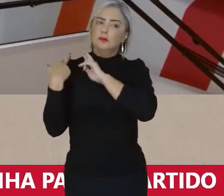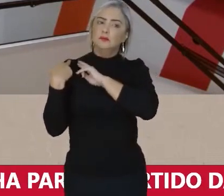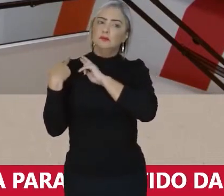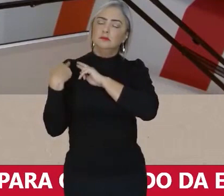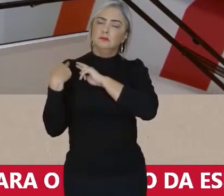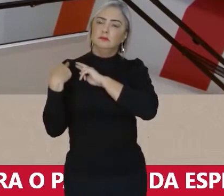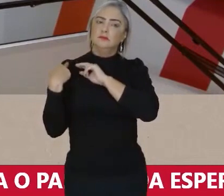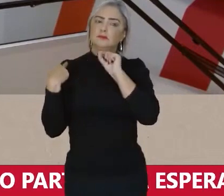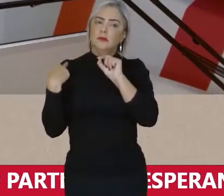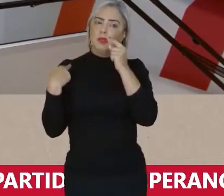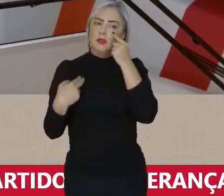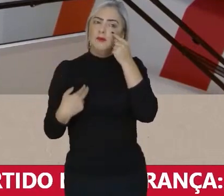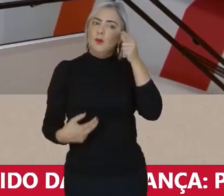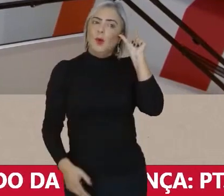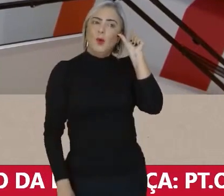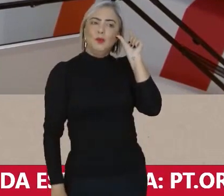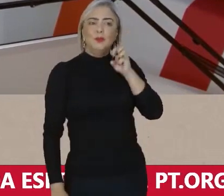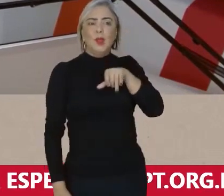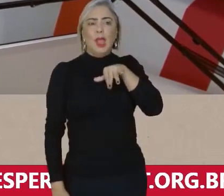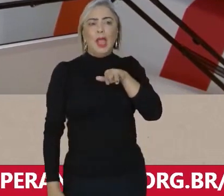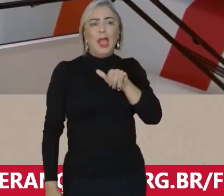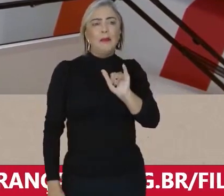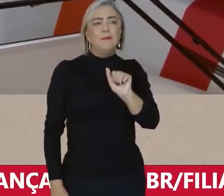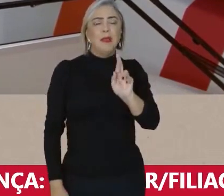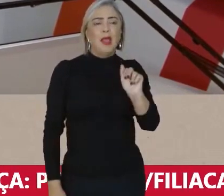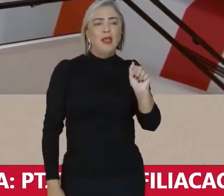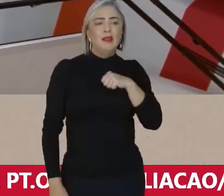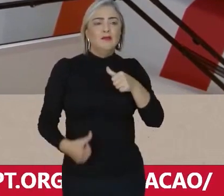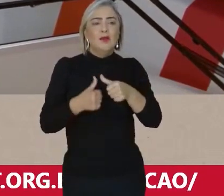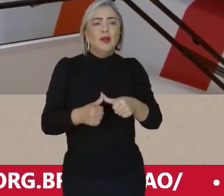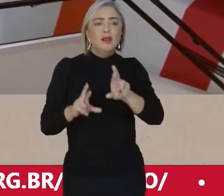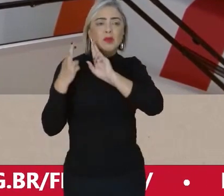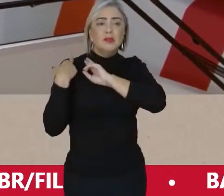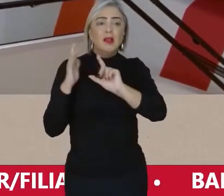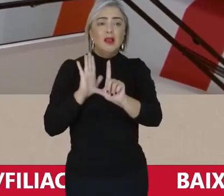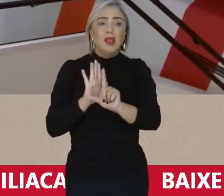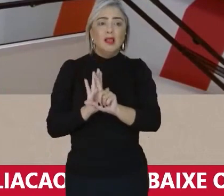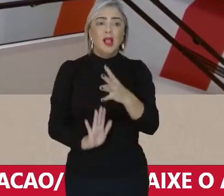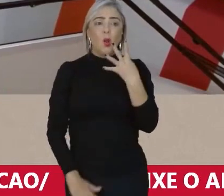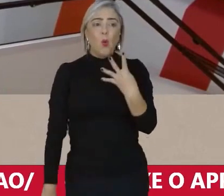responsabilidades. Né, vocês viram ontem, né, a Mayra ficou como responsável legal